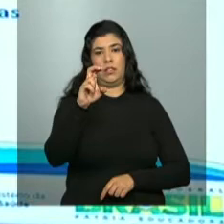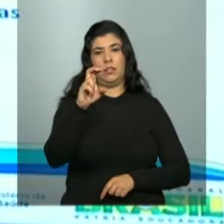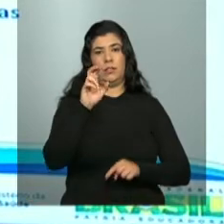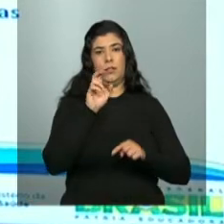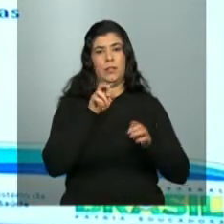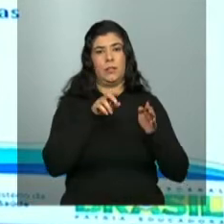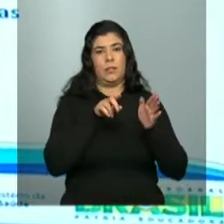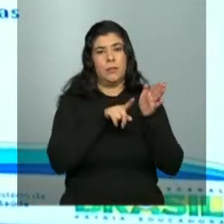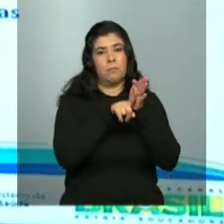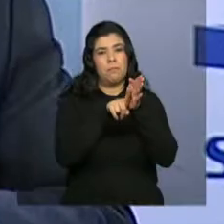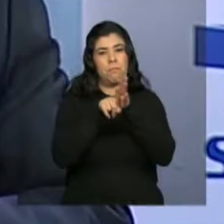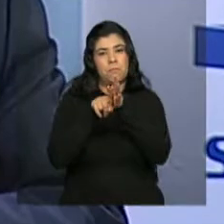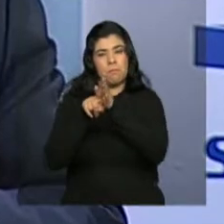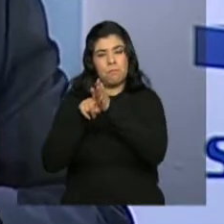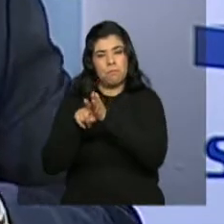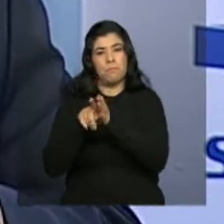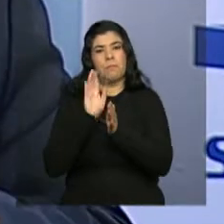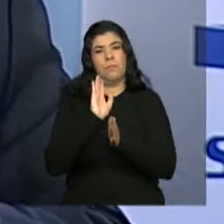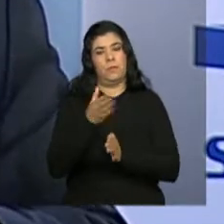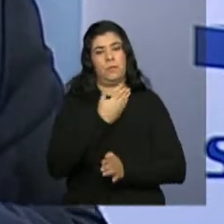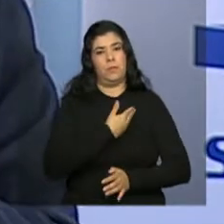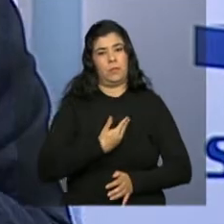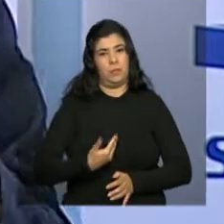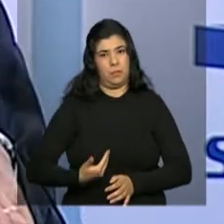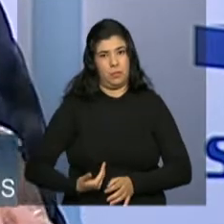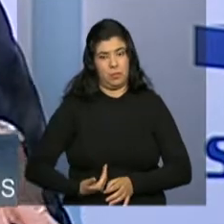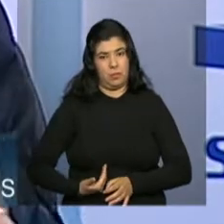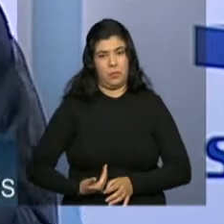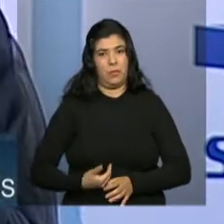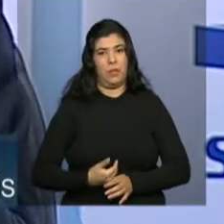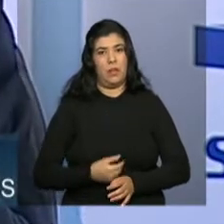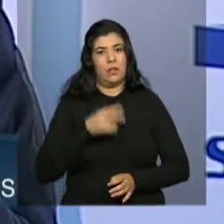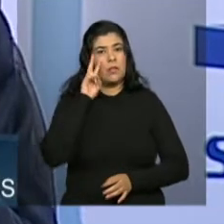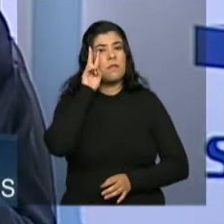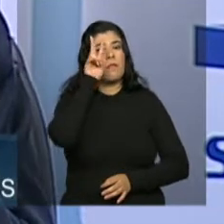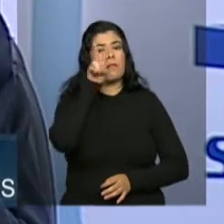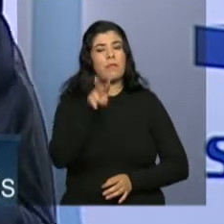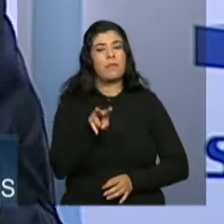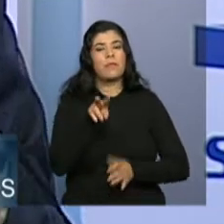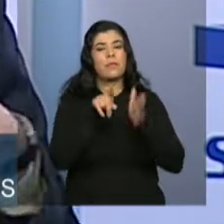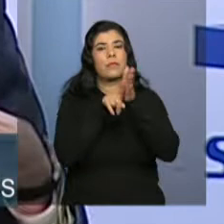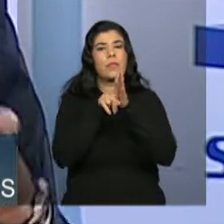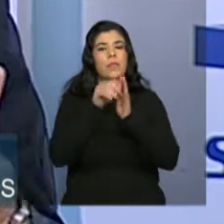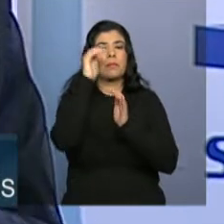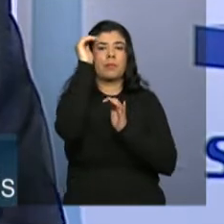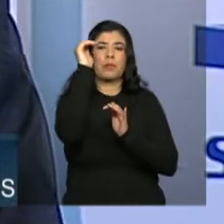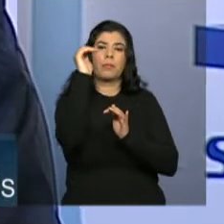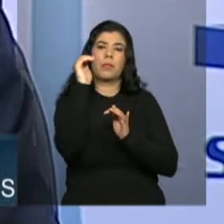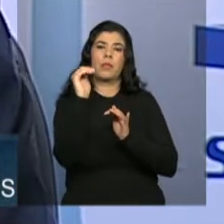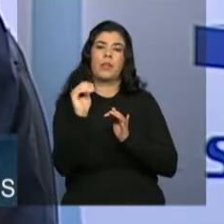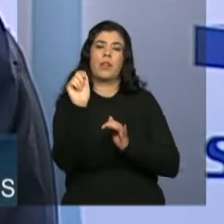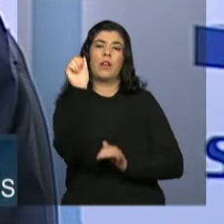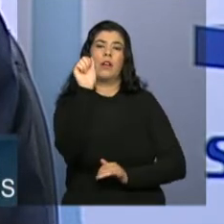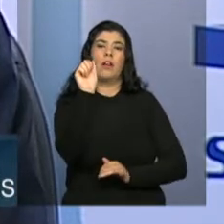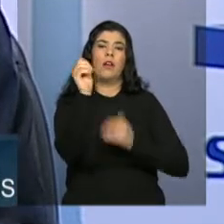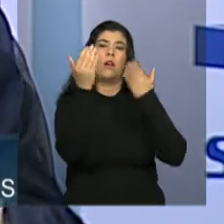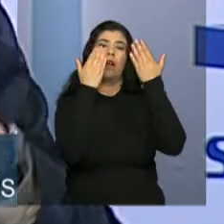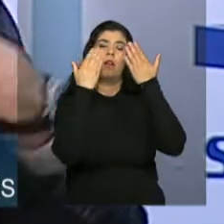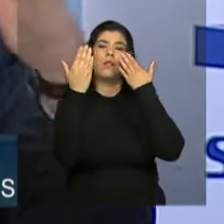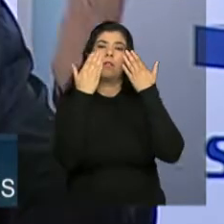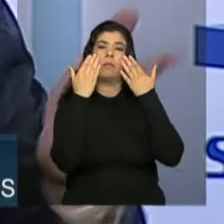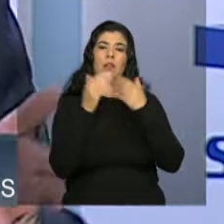não é o número Parece pequeno mas quando a gente olha a gente vê que algumas dessas contribuições como eram de associações é